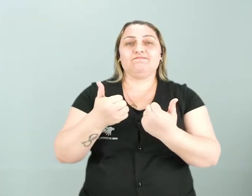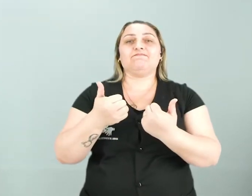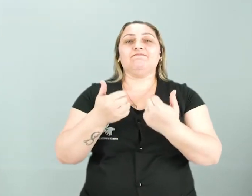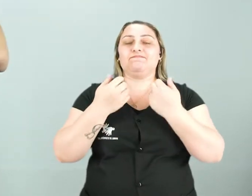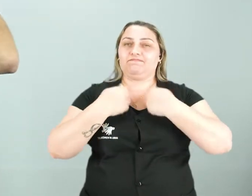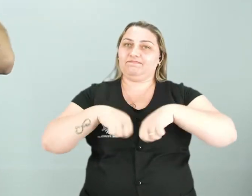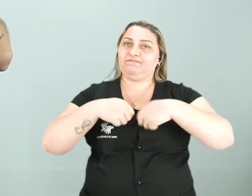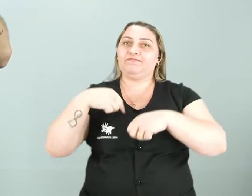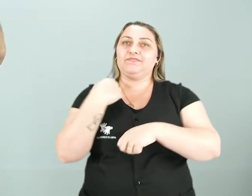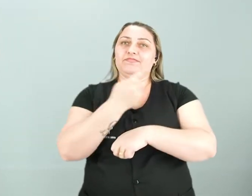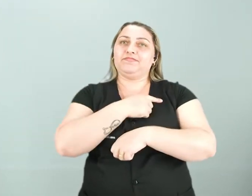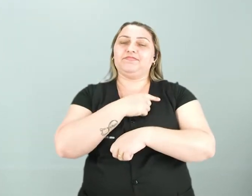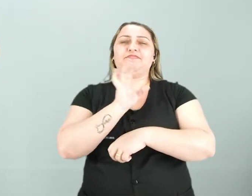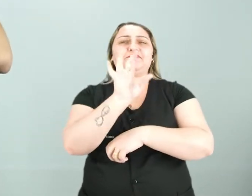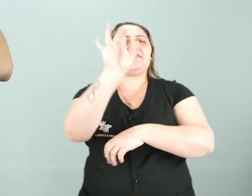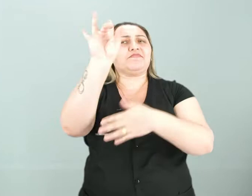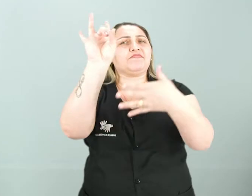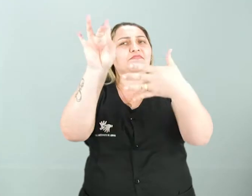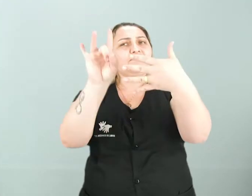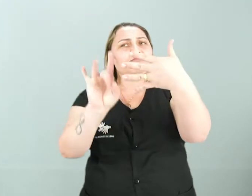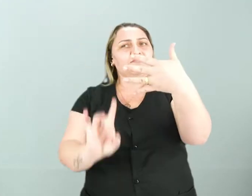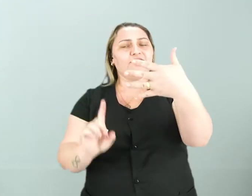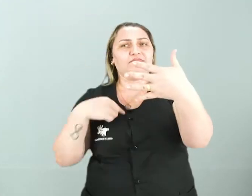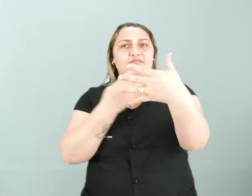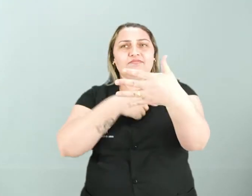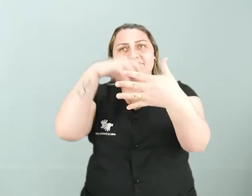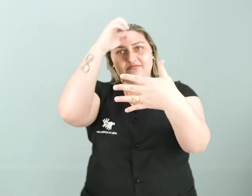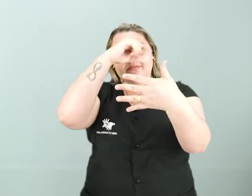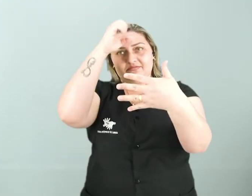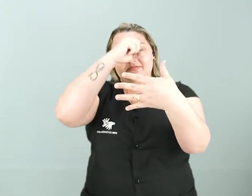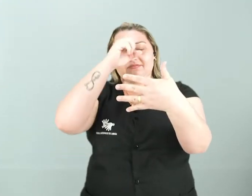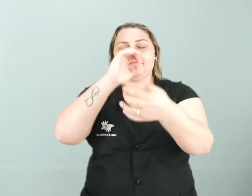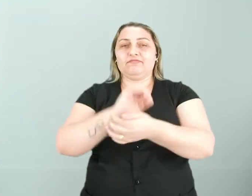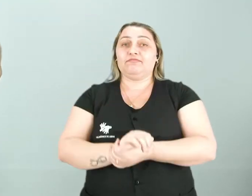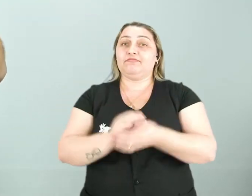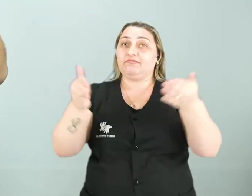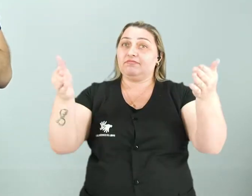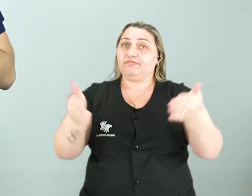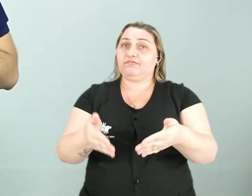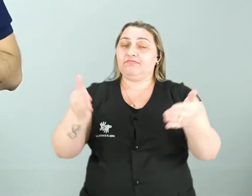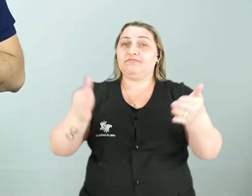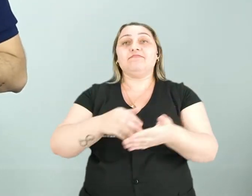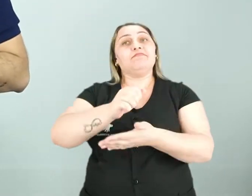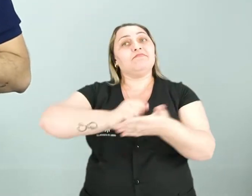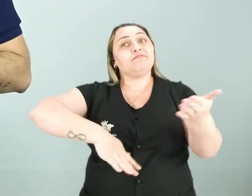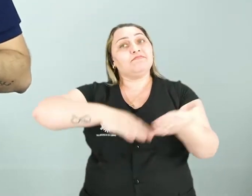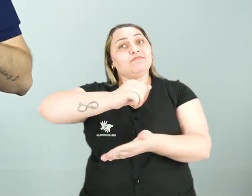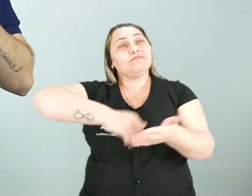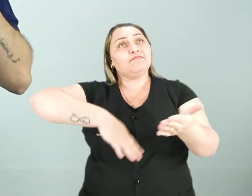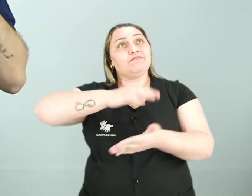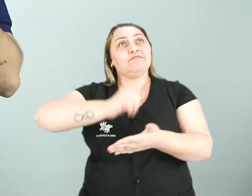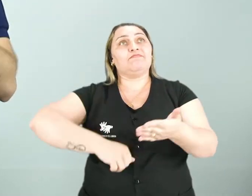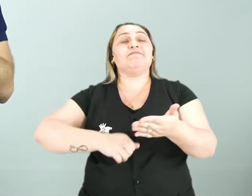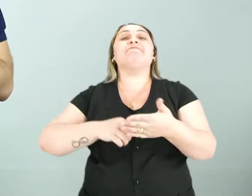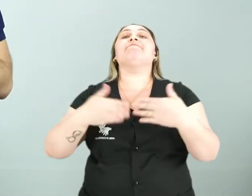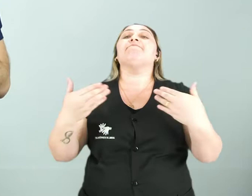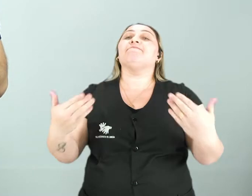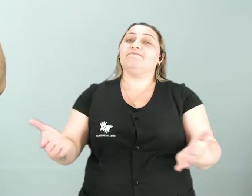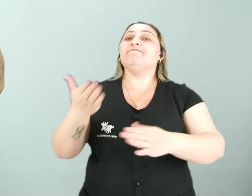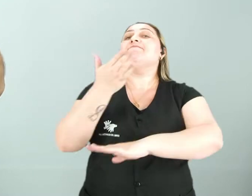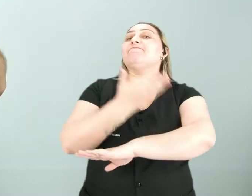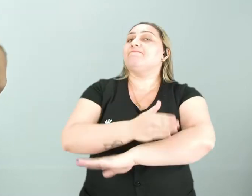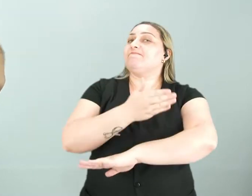precisamos colocar em prática cada parte que nós aprendemos. Então agora nós vamos fazer um exercício. É hora de nós colocarmos